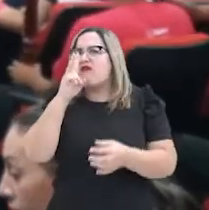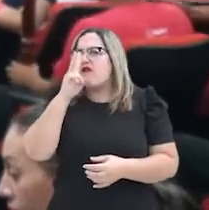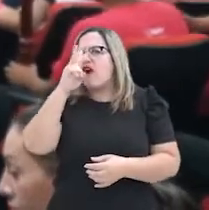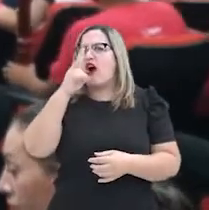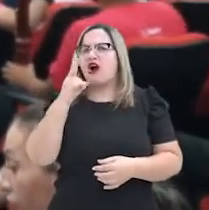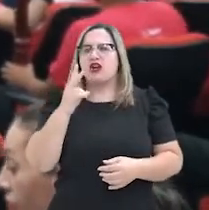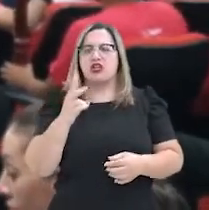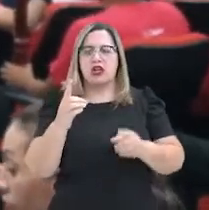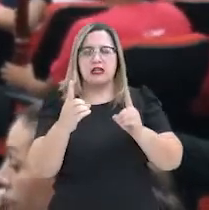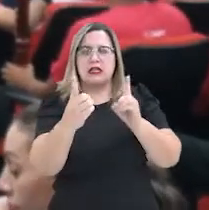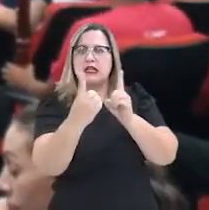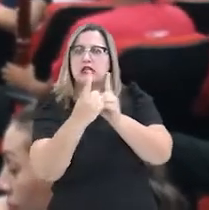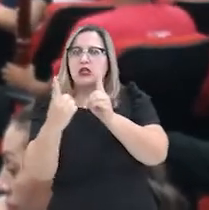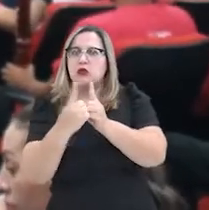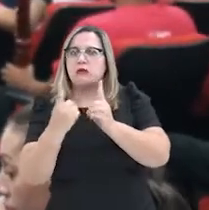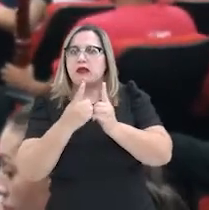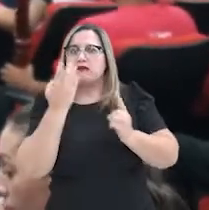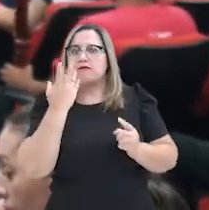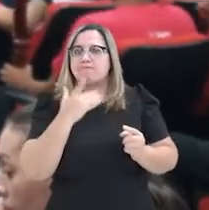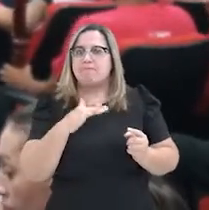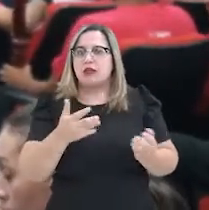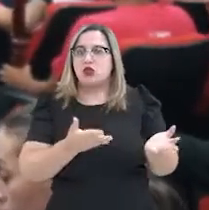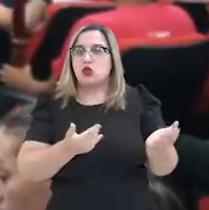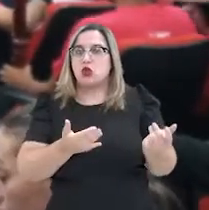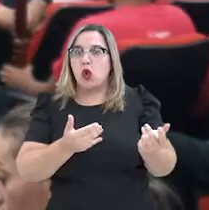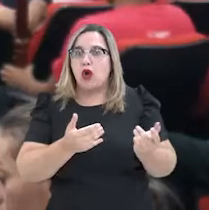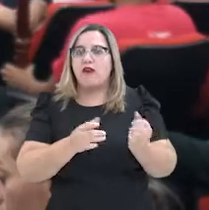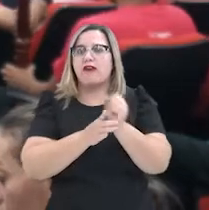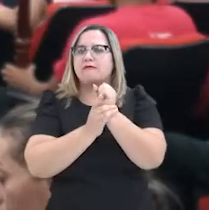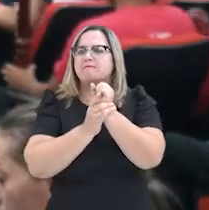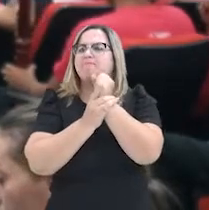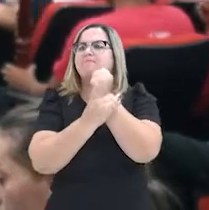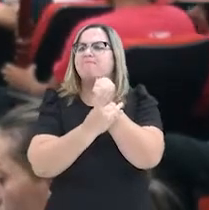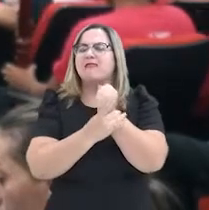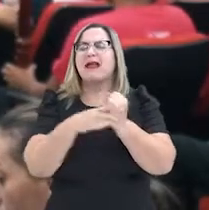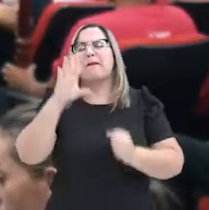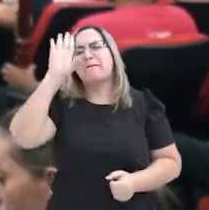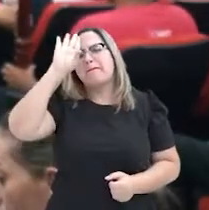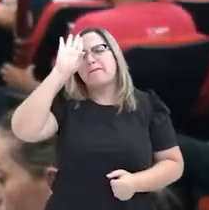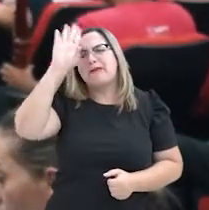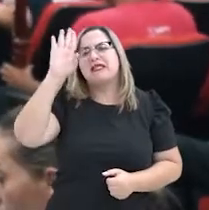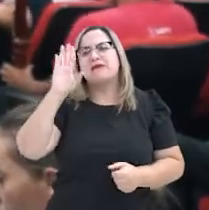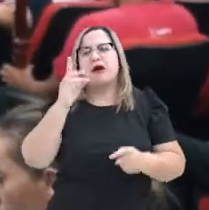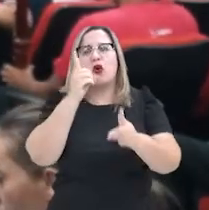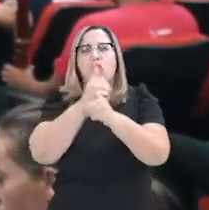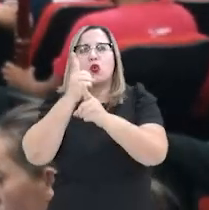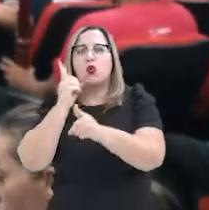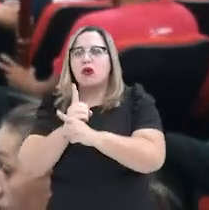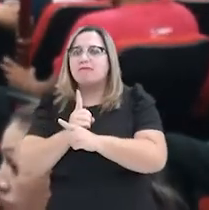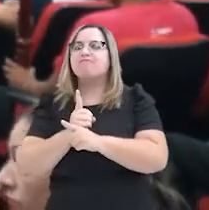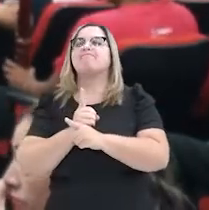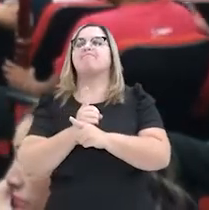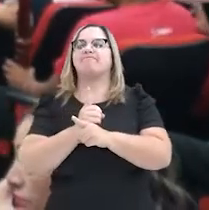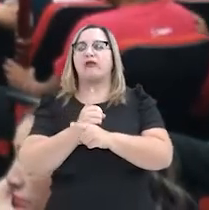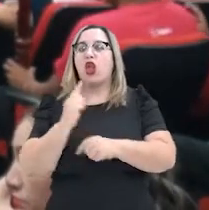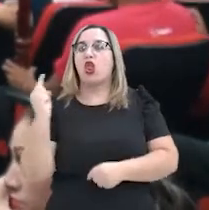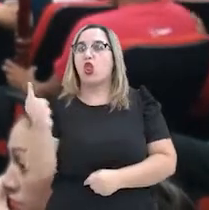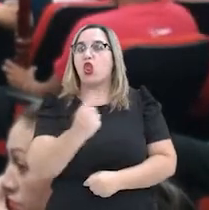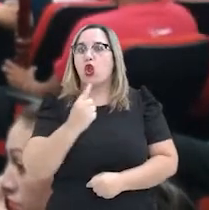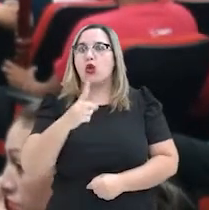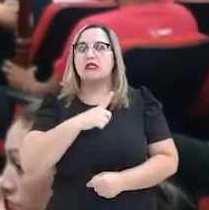de atendimento a criança e do adolescente, através do sistema de garantia, é a principal razão de ser desses